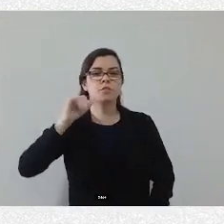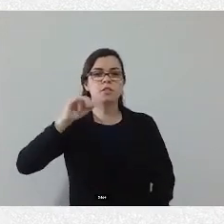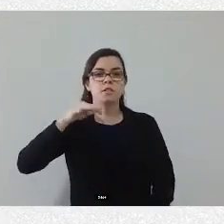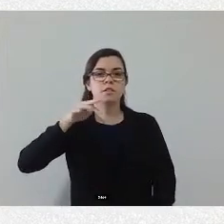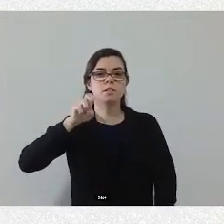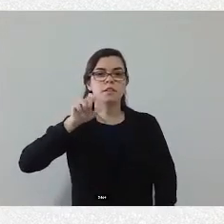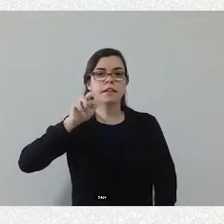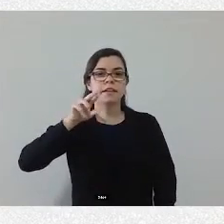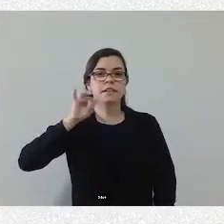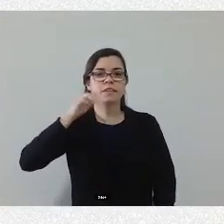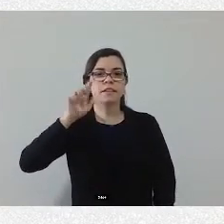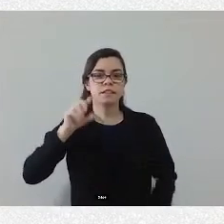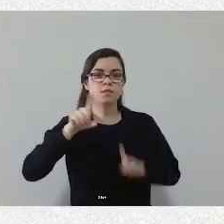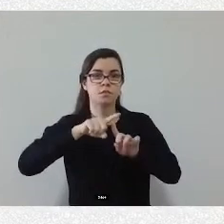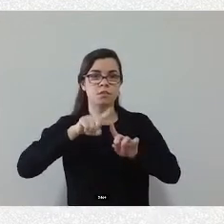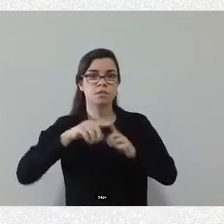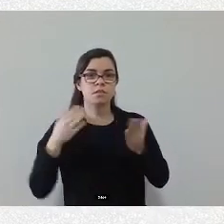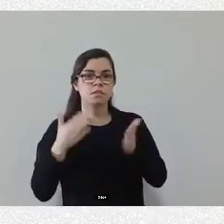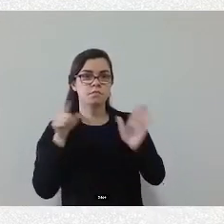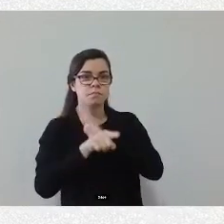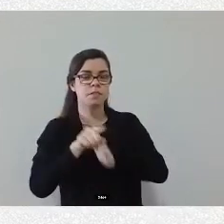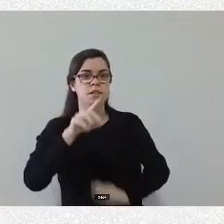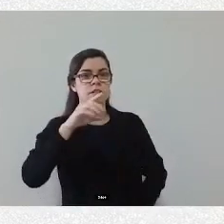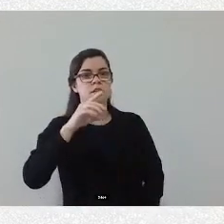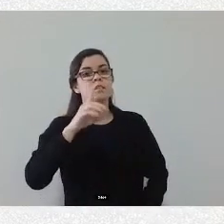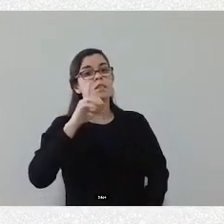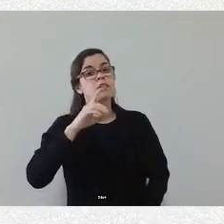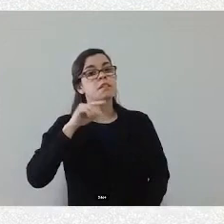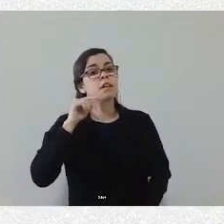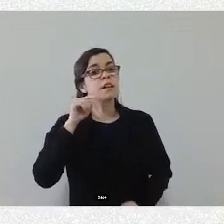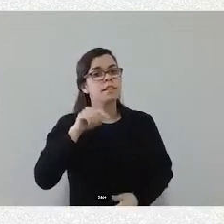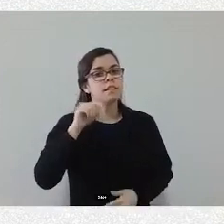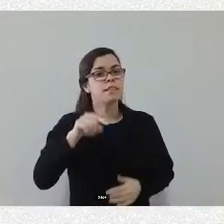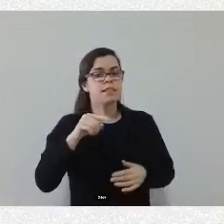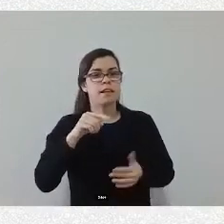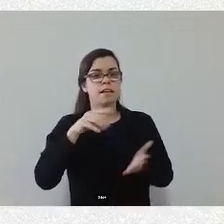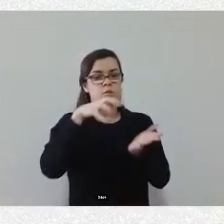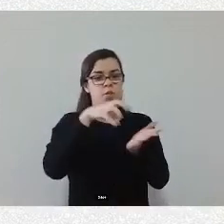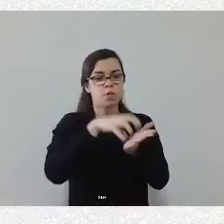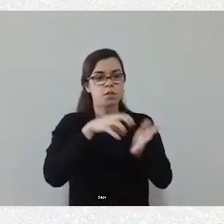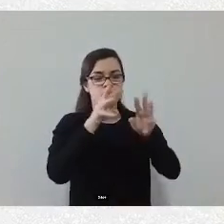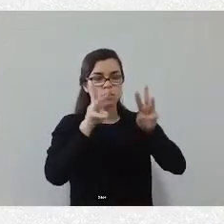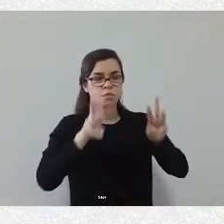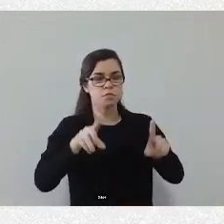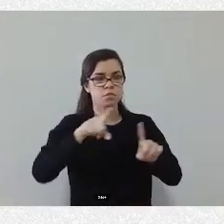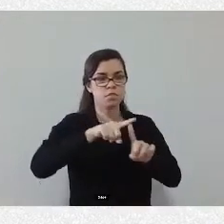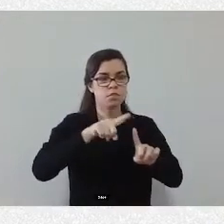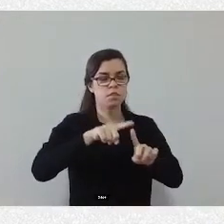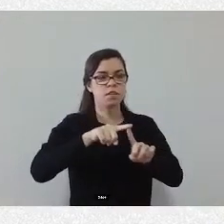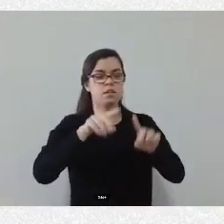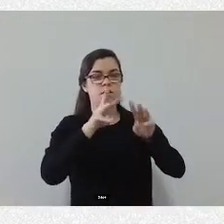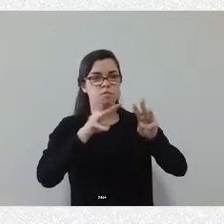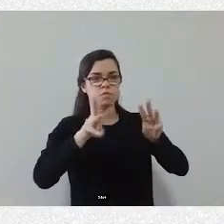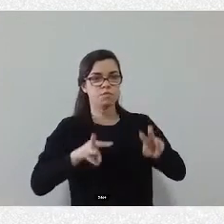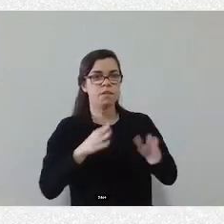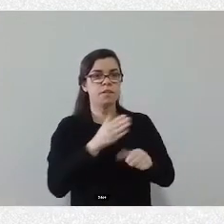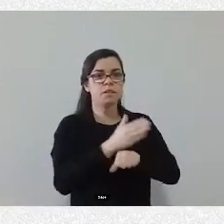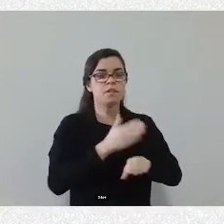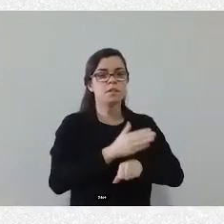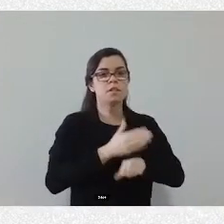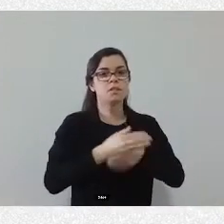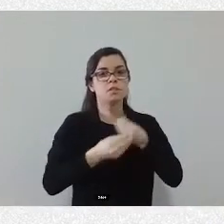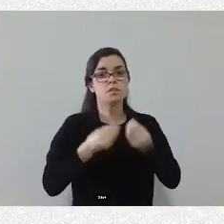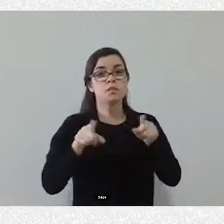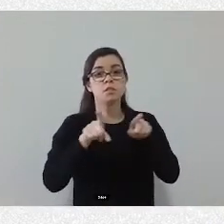Rodrigues. Qual será a participação do Campus Toledo nesse estudo? E para o doutor Regis, quanto tempo o estudo levará